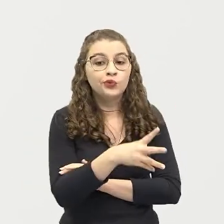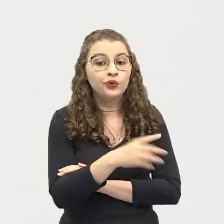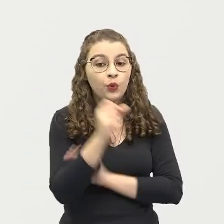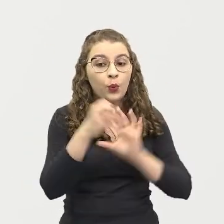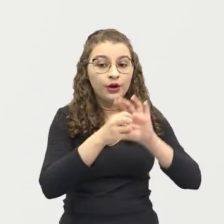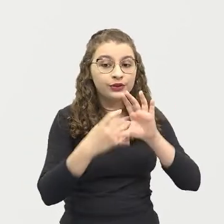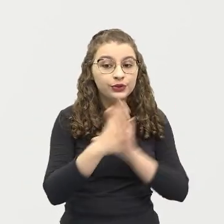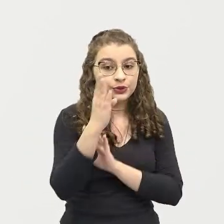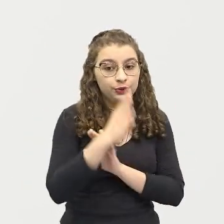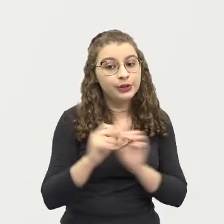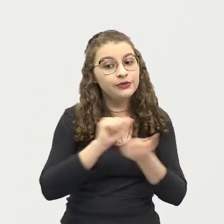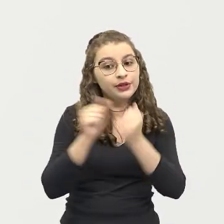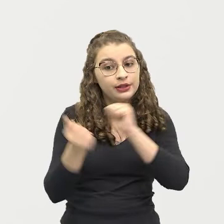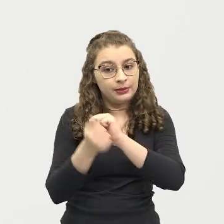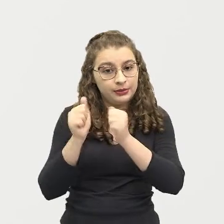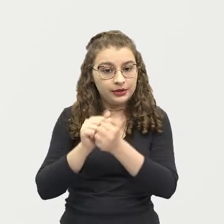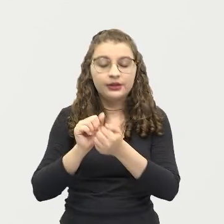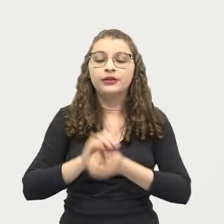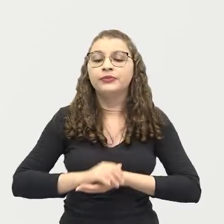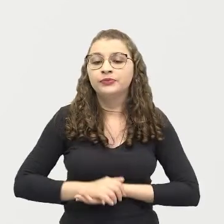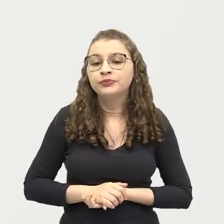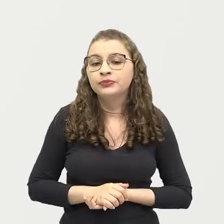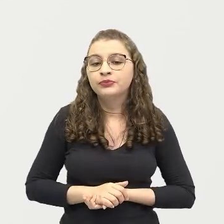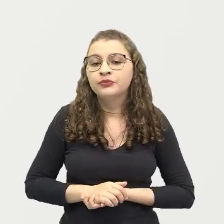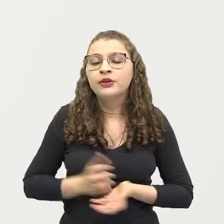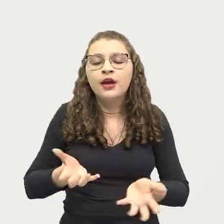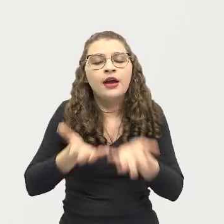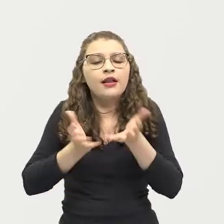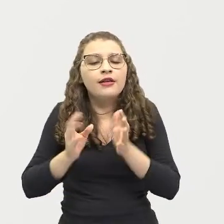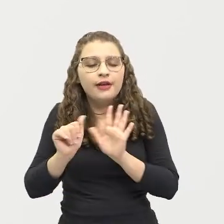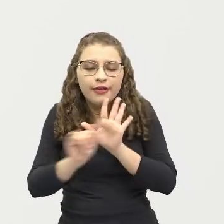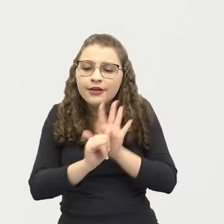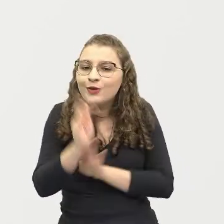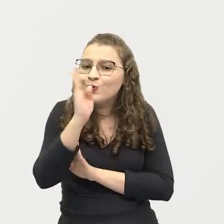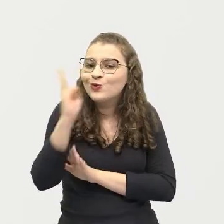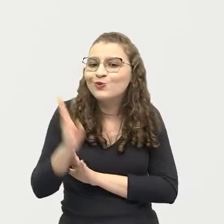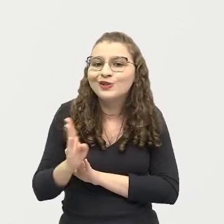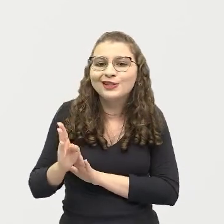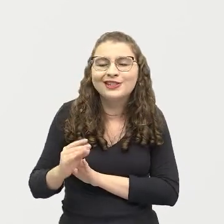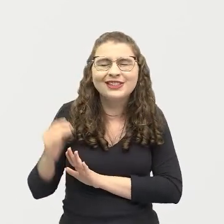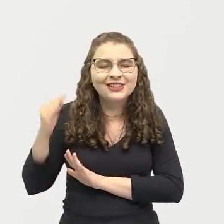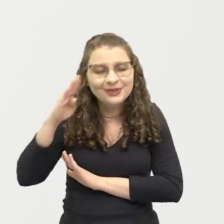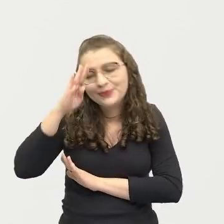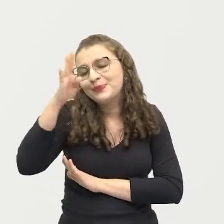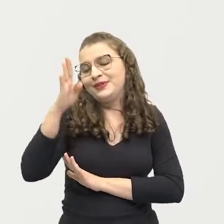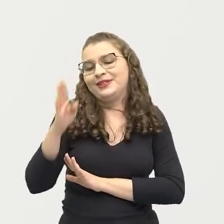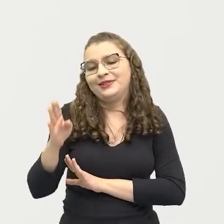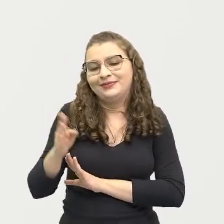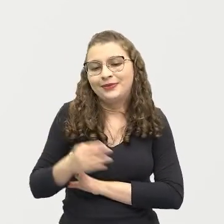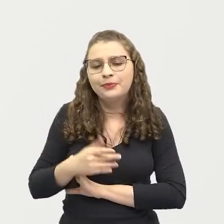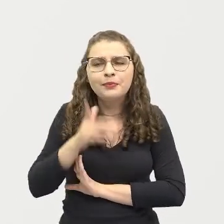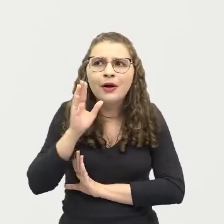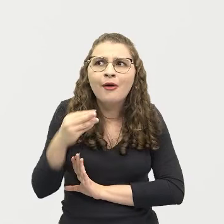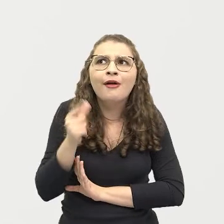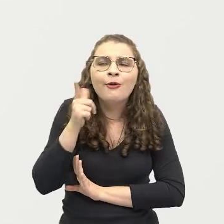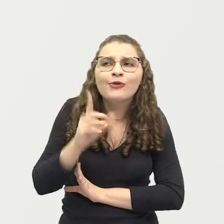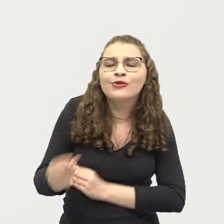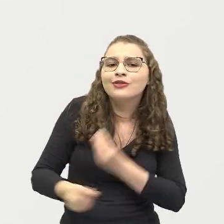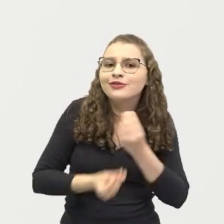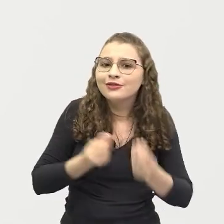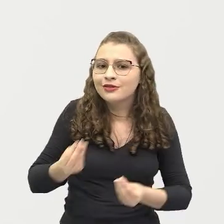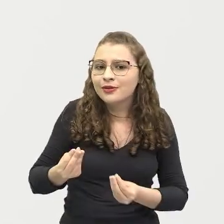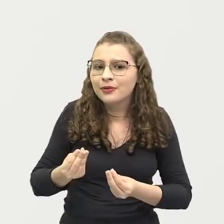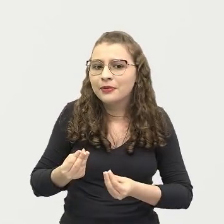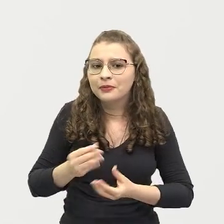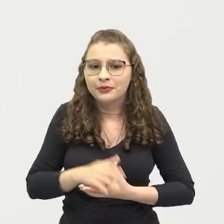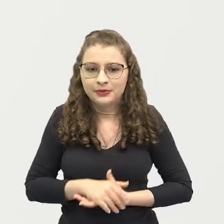Mais uma vez, busca pela identidade nacional, voltava ao centro o projeto literário de uma geração. Para cumprir esse projeto, o modernismo